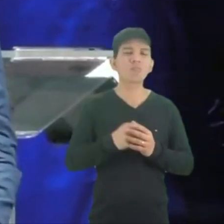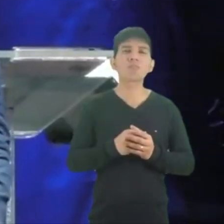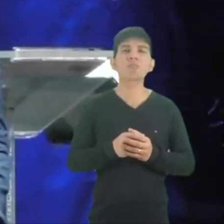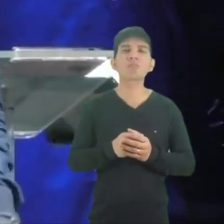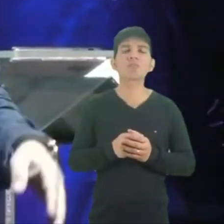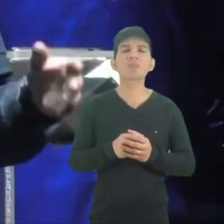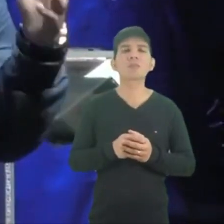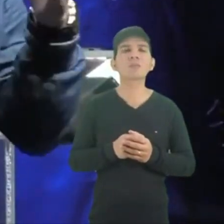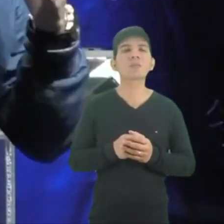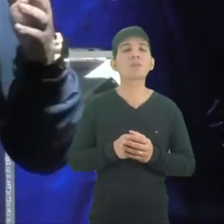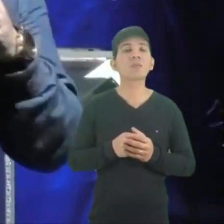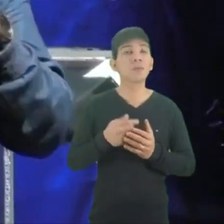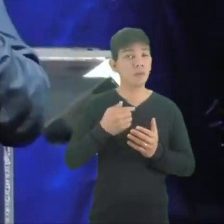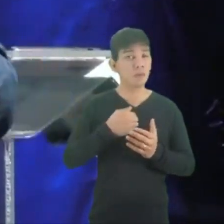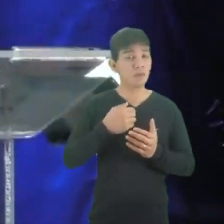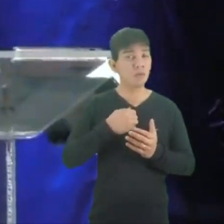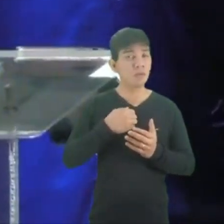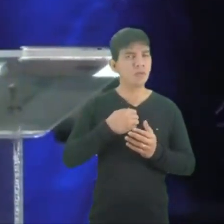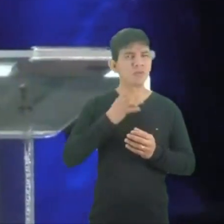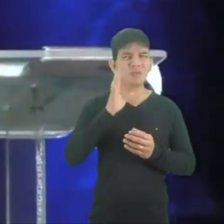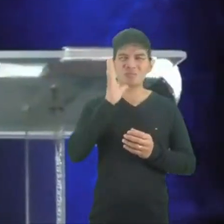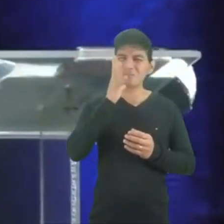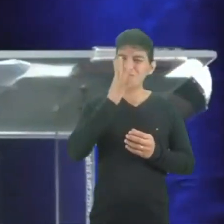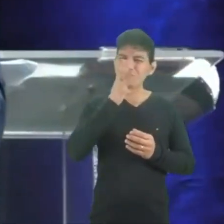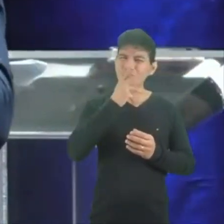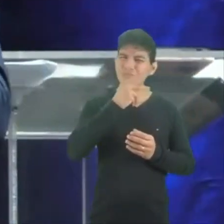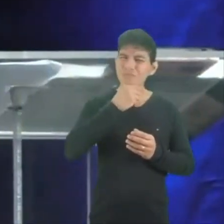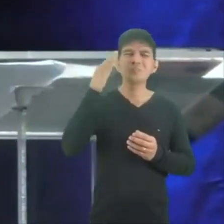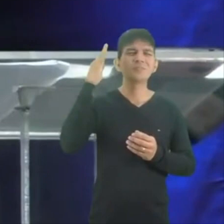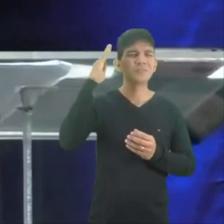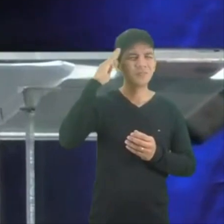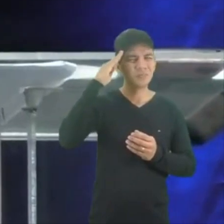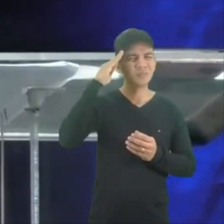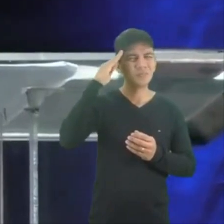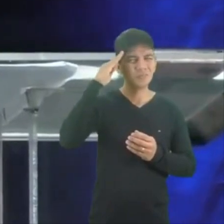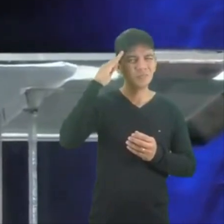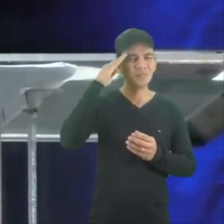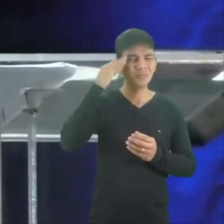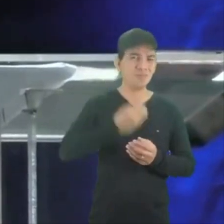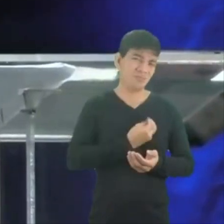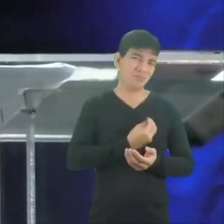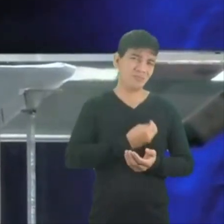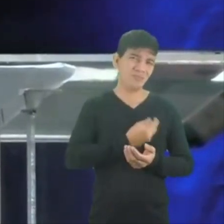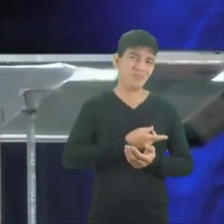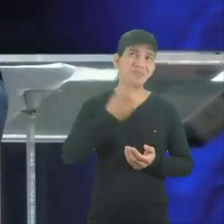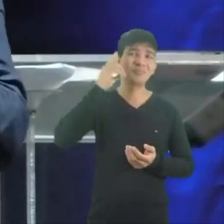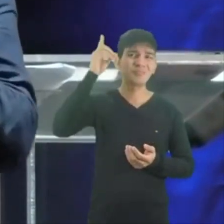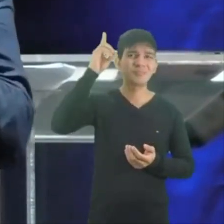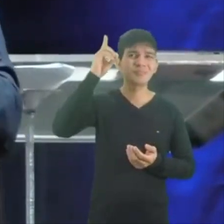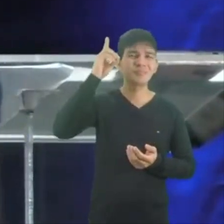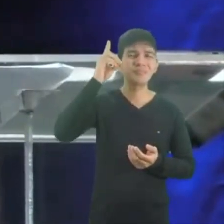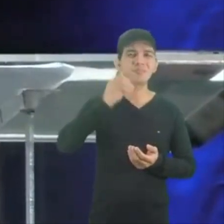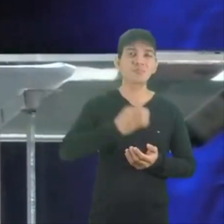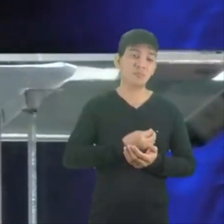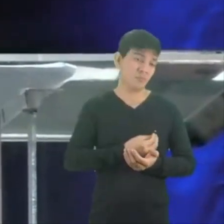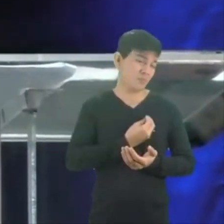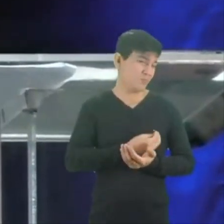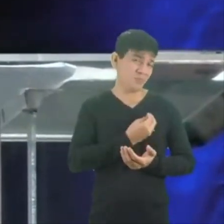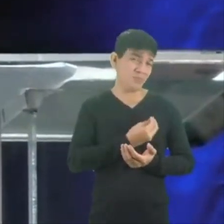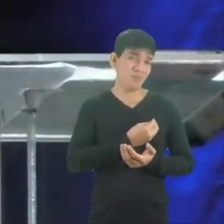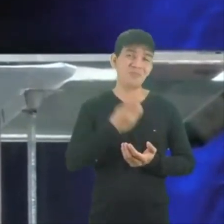Eu demorei há um tempo a entender que a vida que eu vivo, mesmo que eu a vivo para Deus, ela não é a vida de